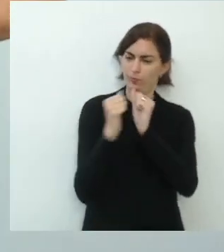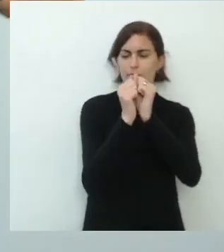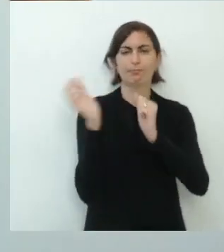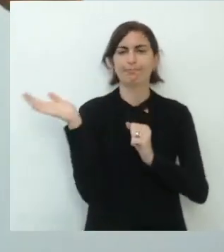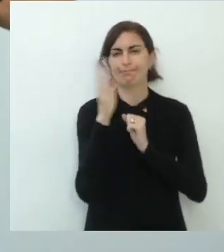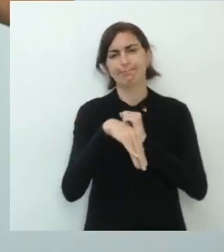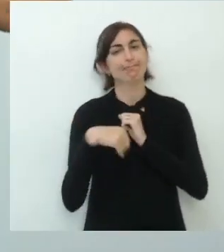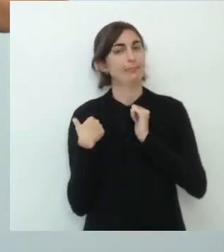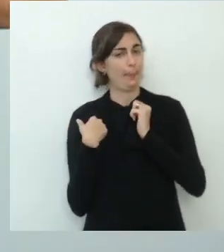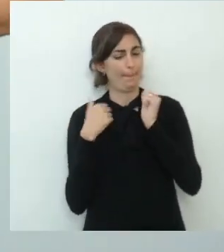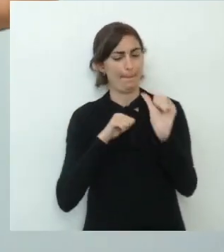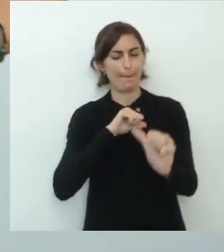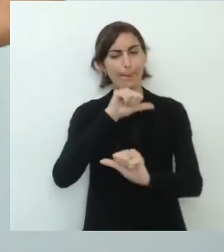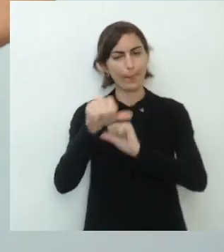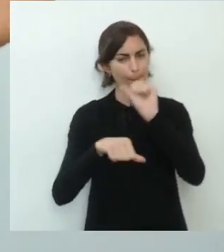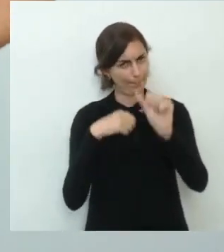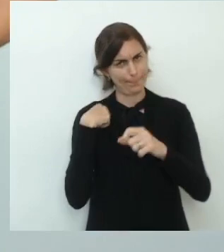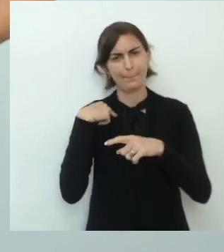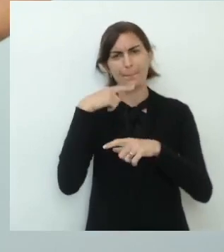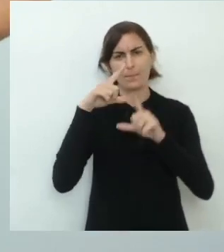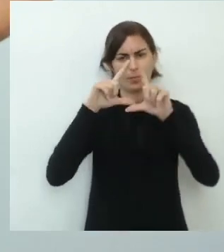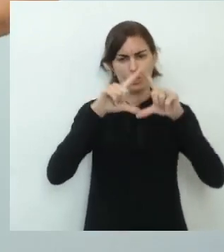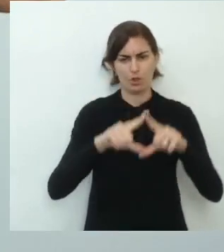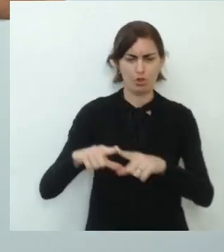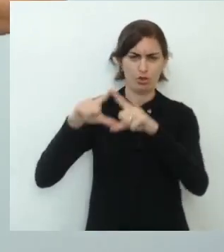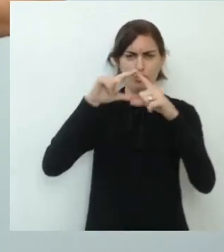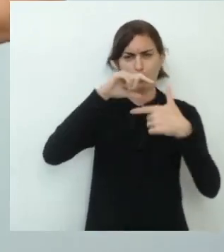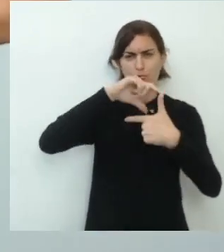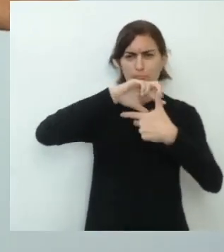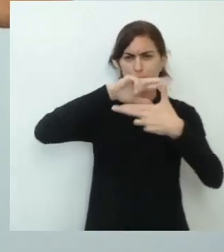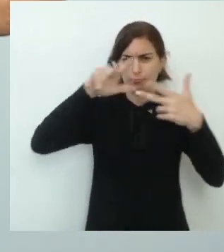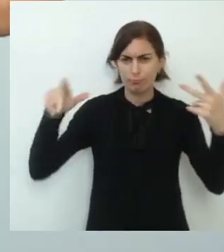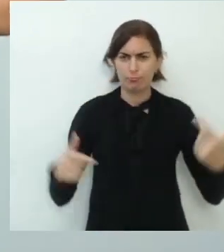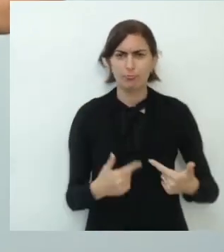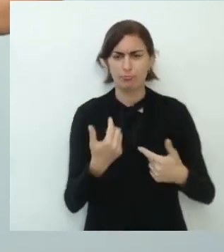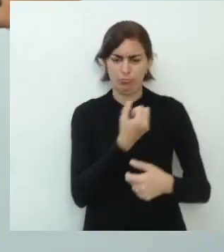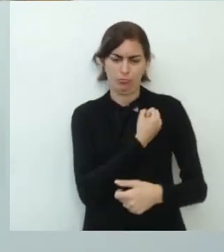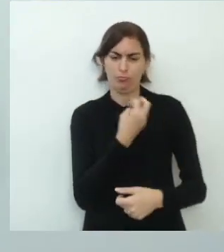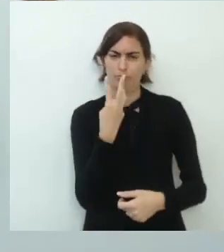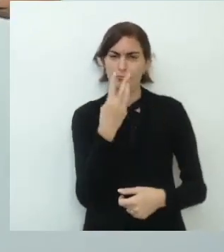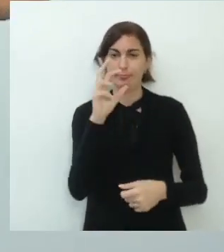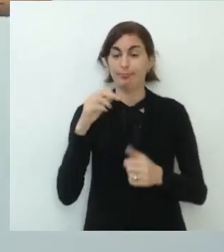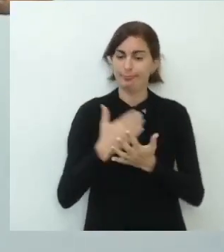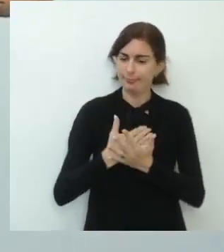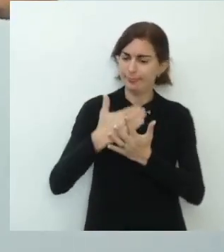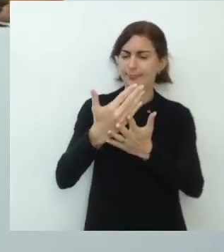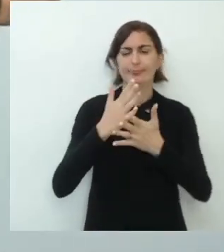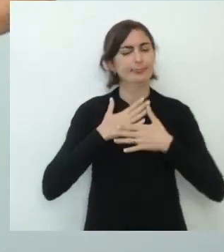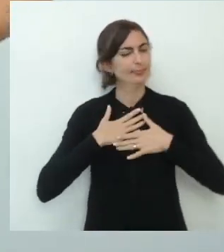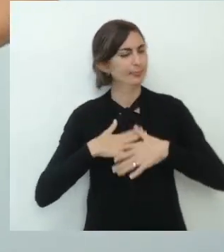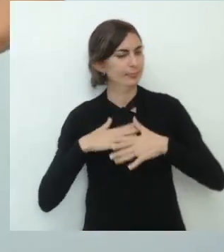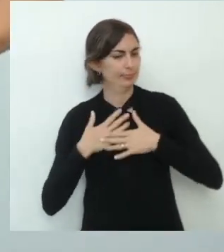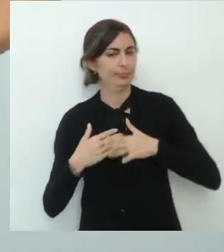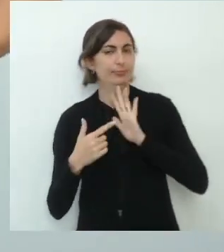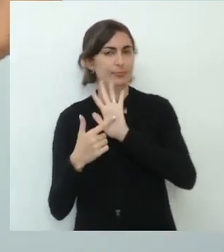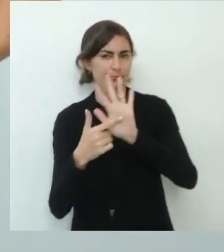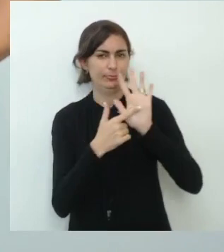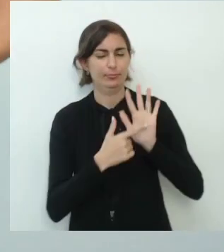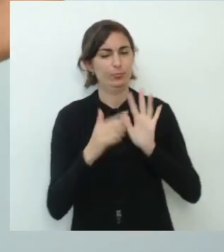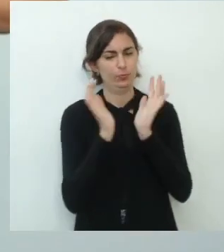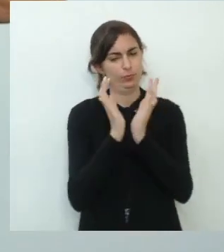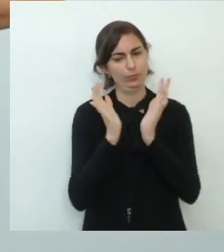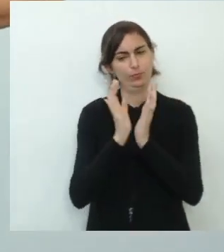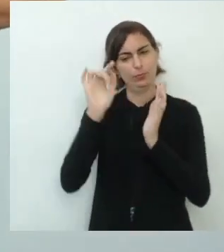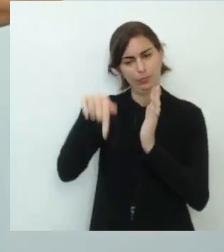vem. Transformações geométricas, aula de número 35. Agora antes de começar, relaxa. Vou apresentar a nossa